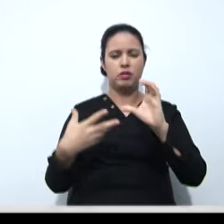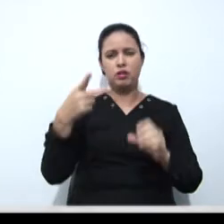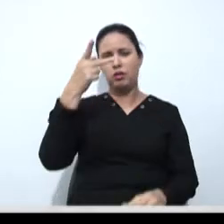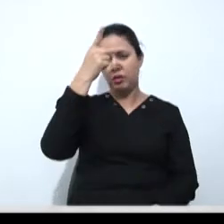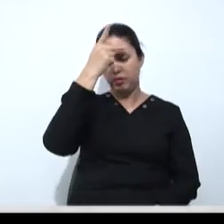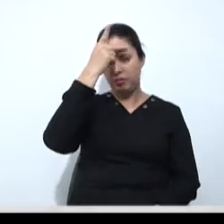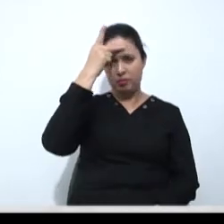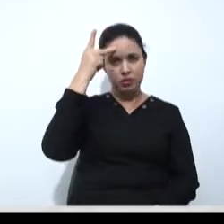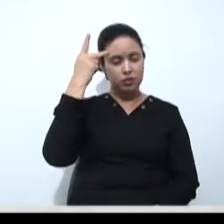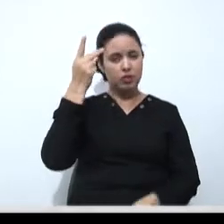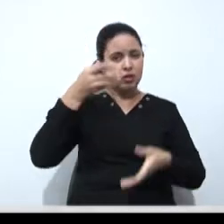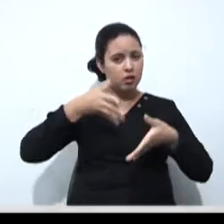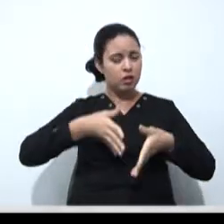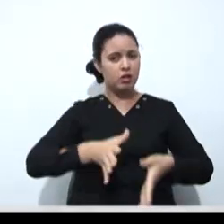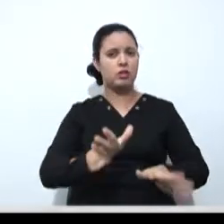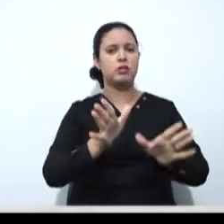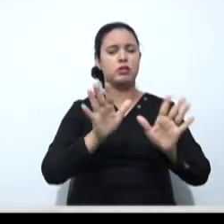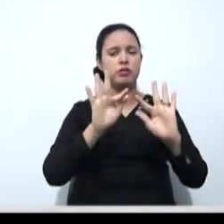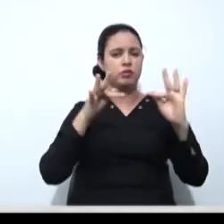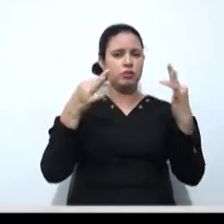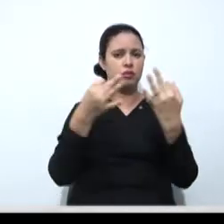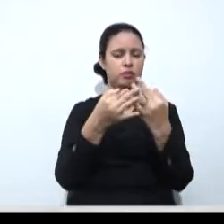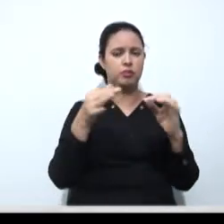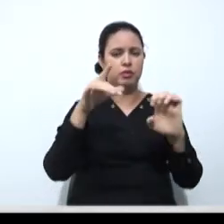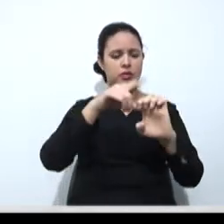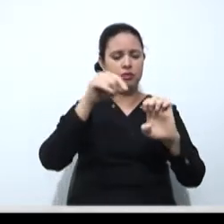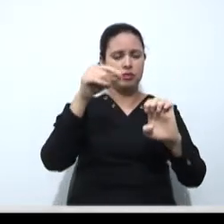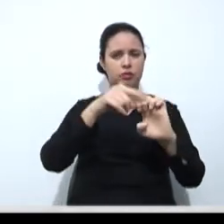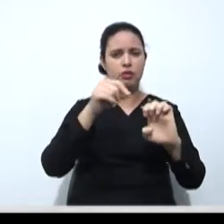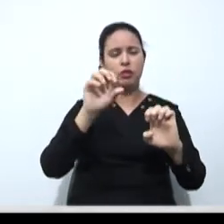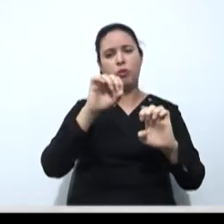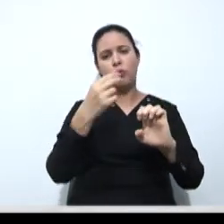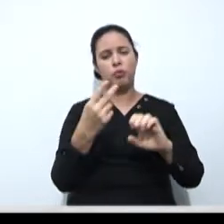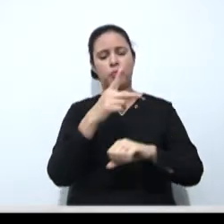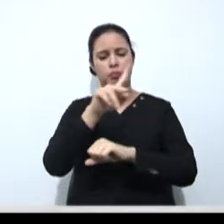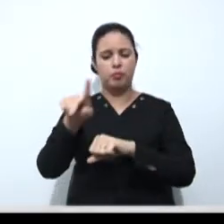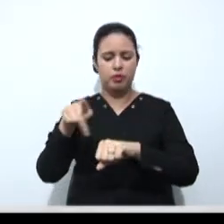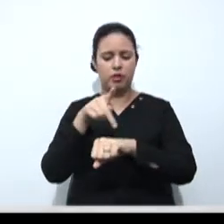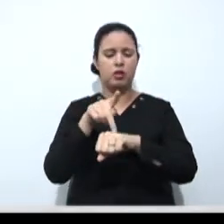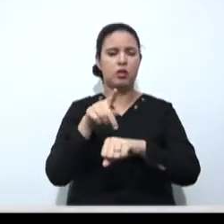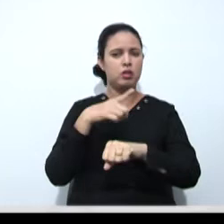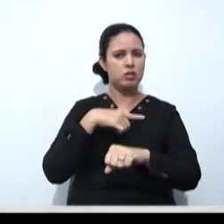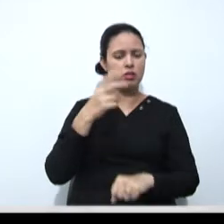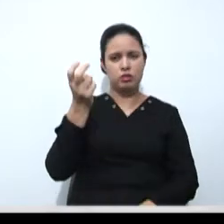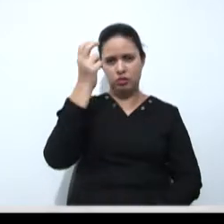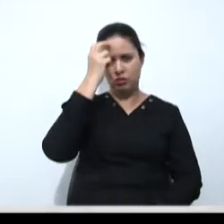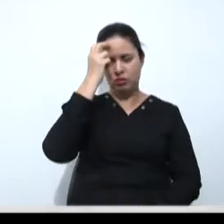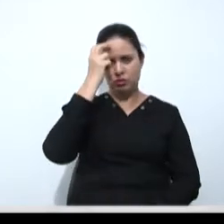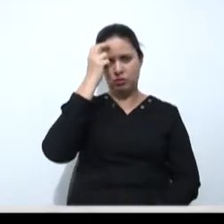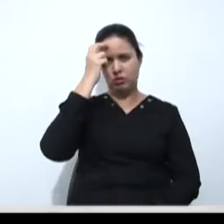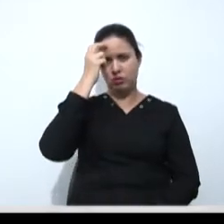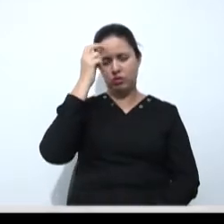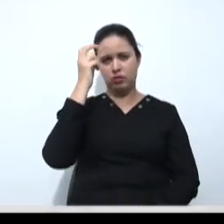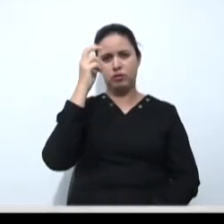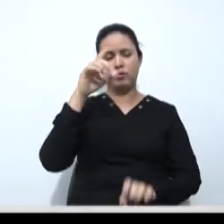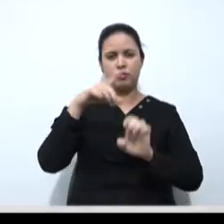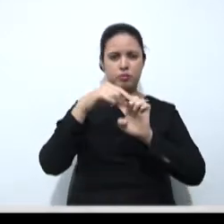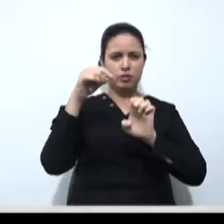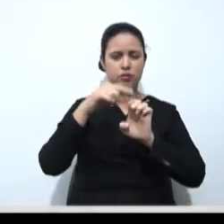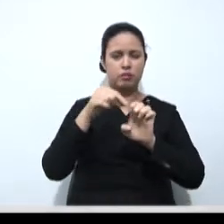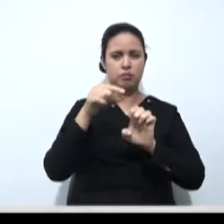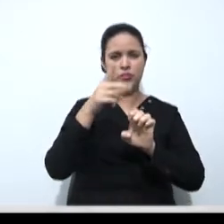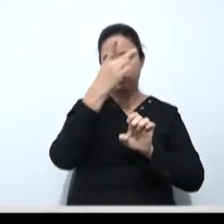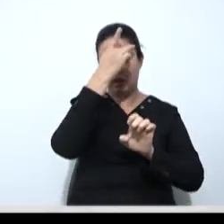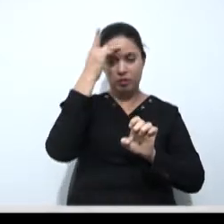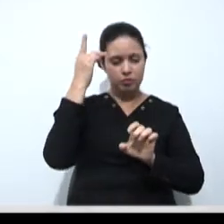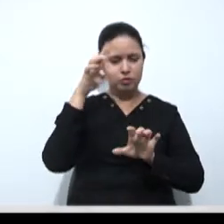famílias empreendedoras, nascem em nações ou cidades que têm a cultura empreendedora e essas pessoas, elas acabam